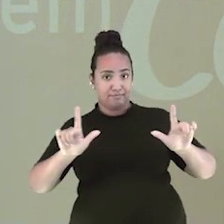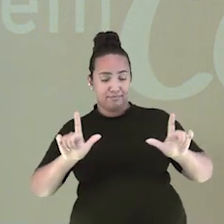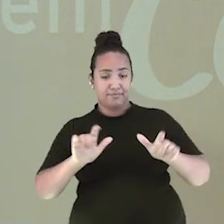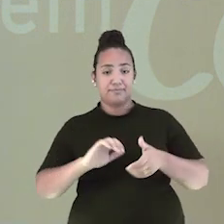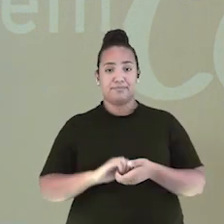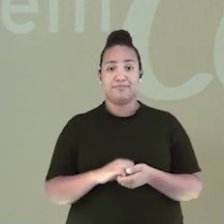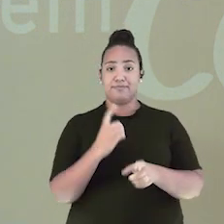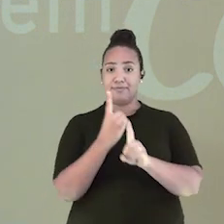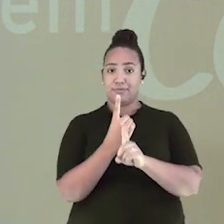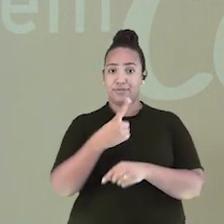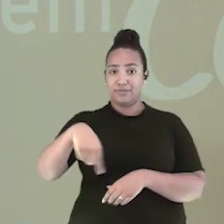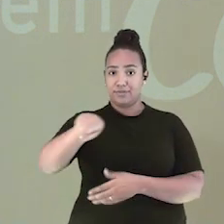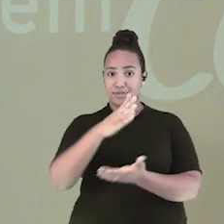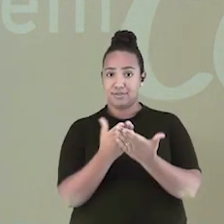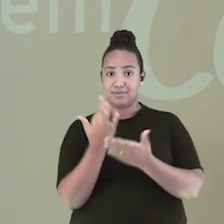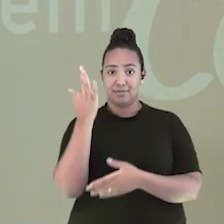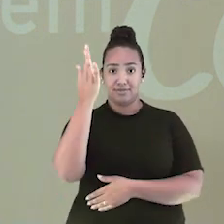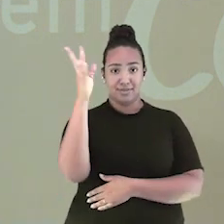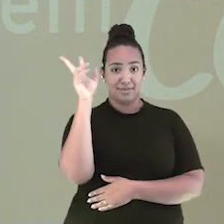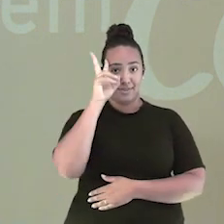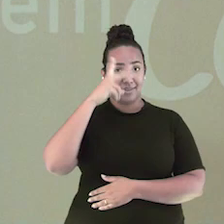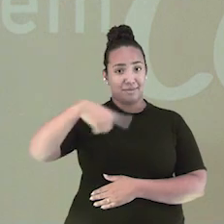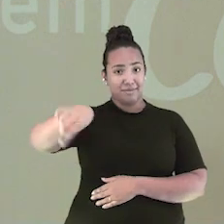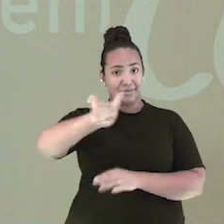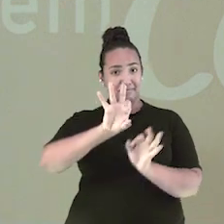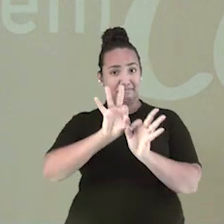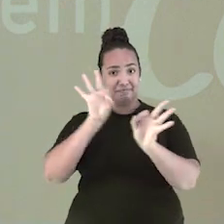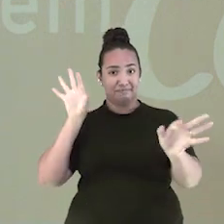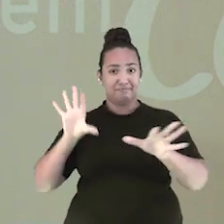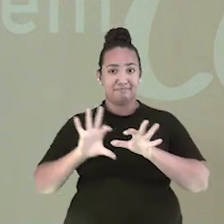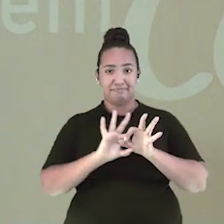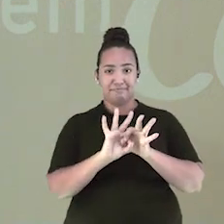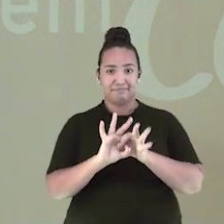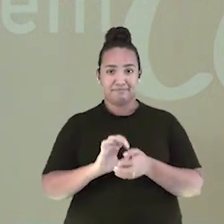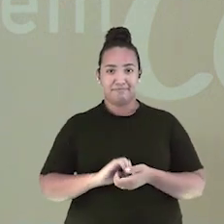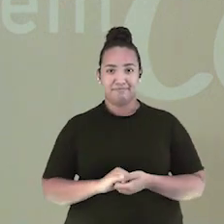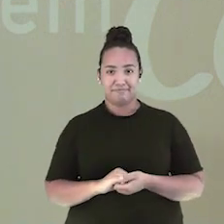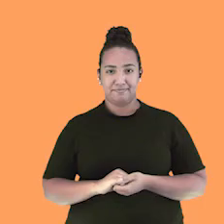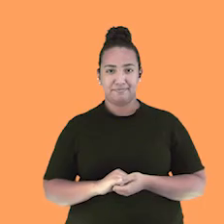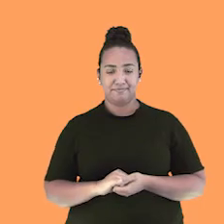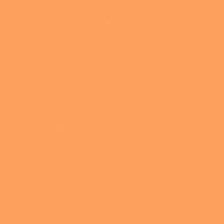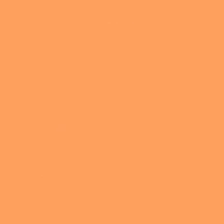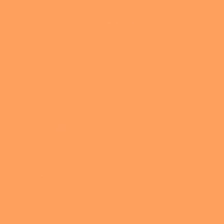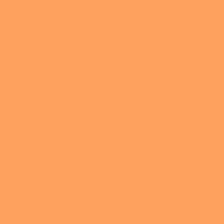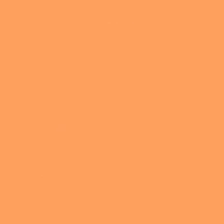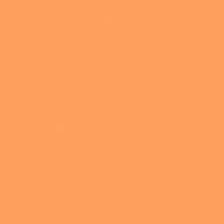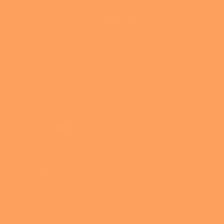tela. Nos vemos na próxima e lembre-se, mesmo distante, estamos juntos.